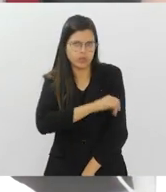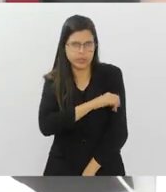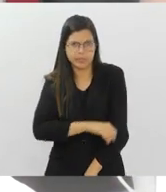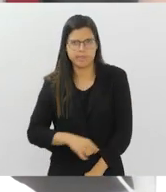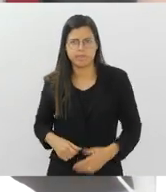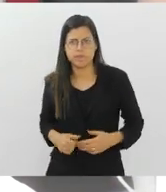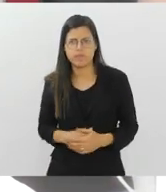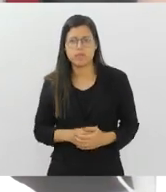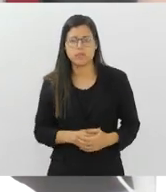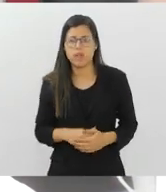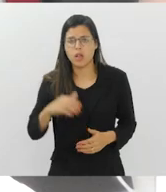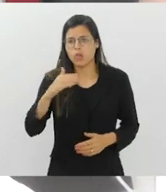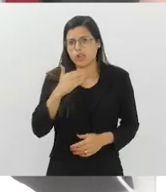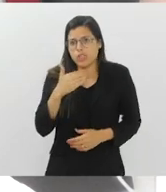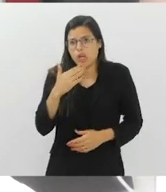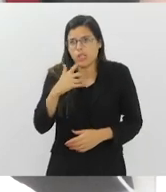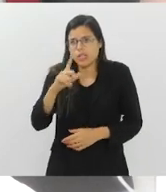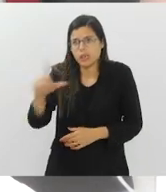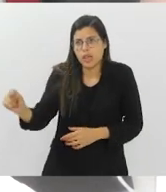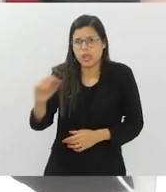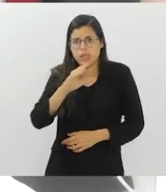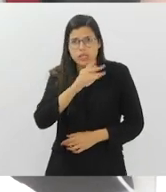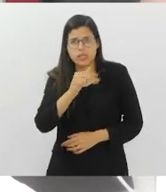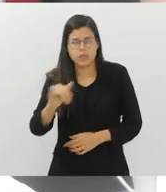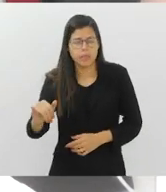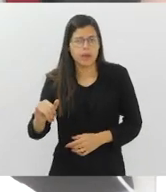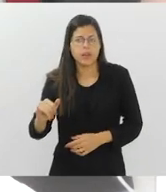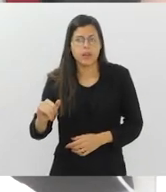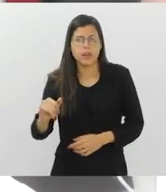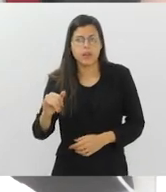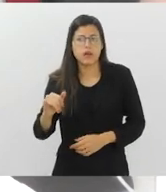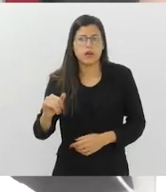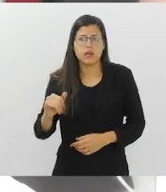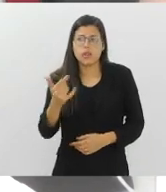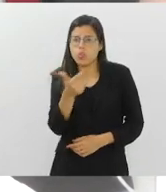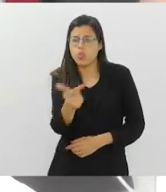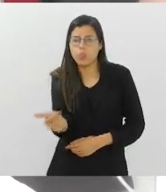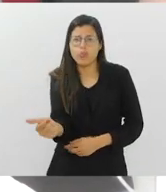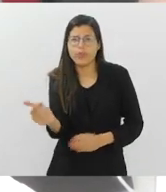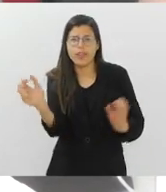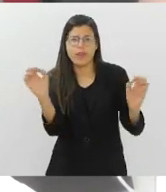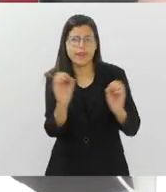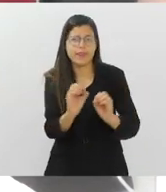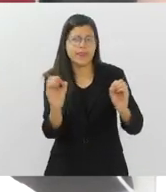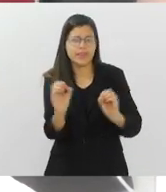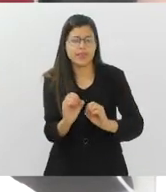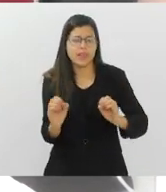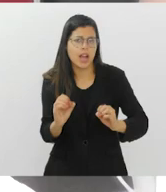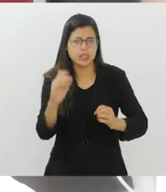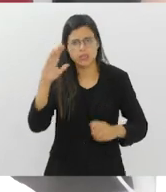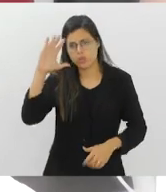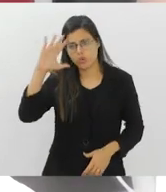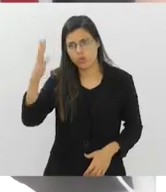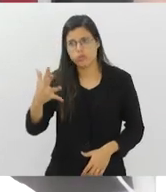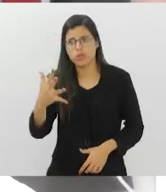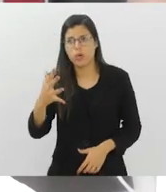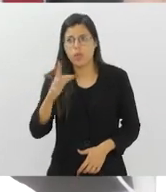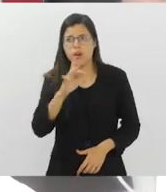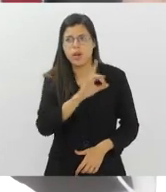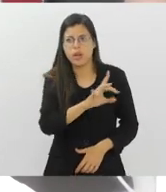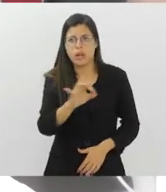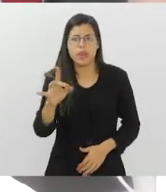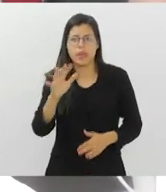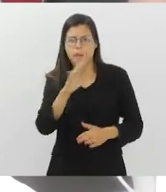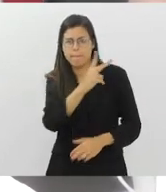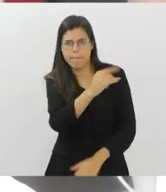não adianta a gente sair daqui da CPI, como bem disse o Munir, e a gente não ter nenhuma solução, e no final das contas, cada mãe, cada